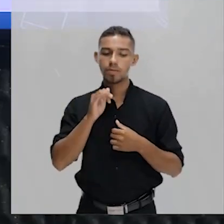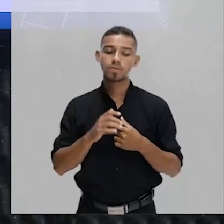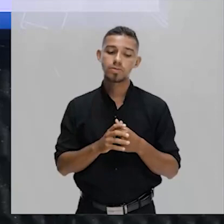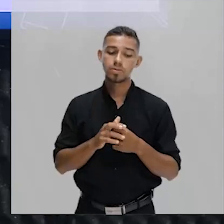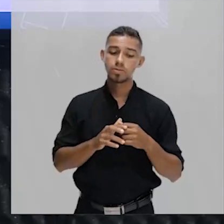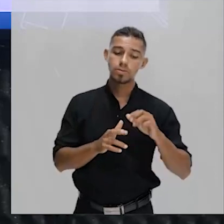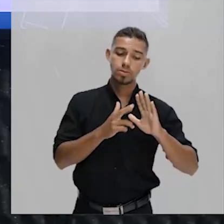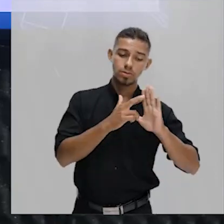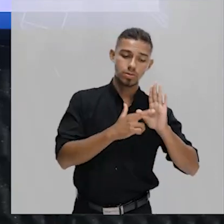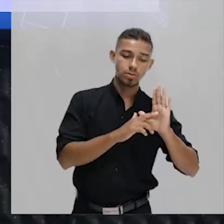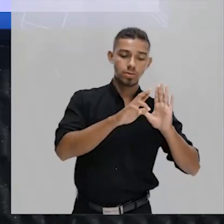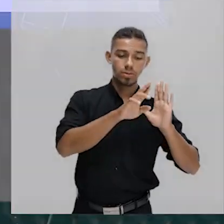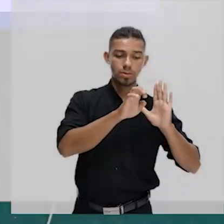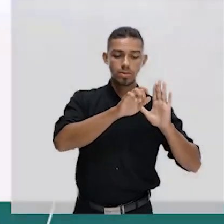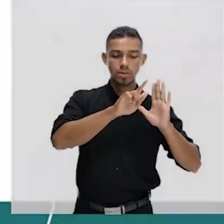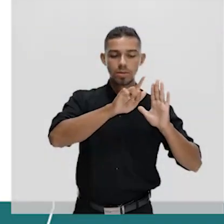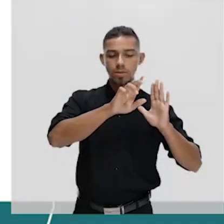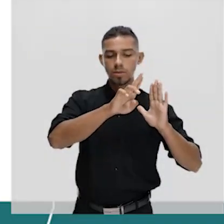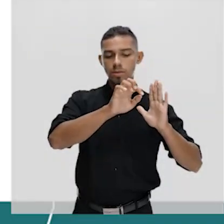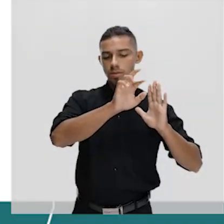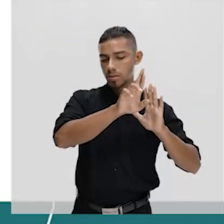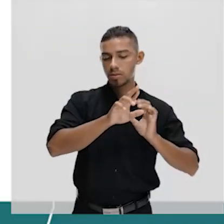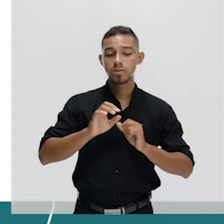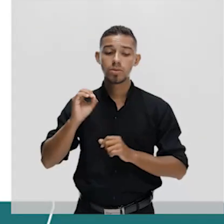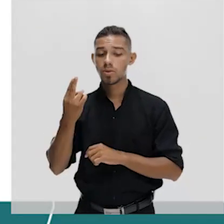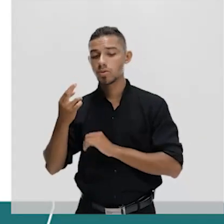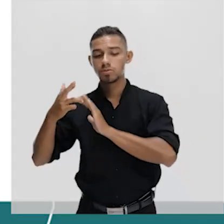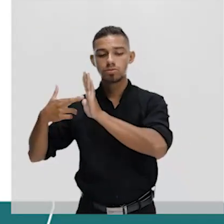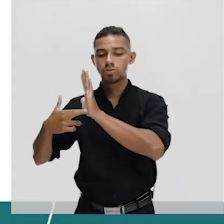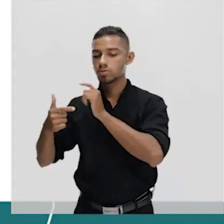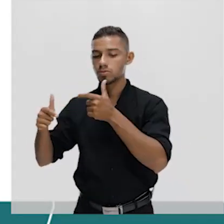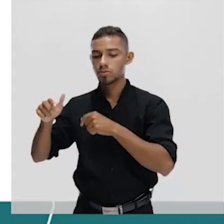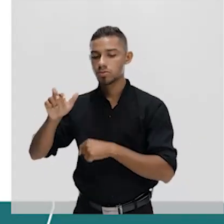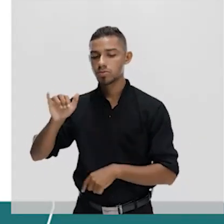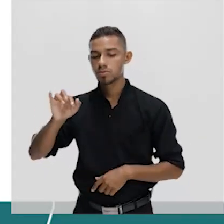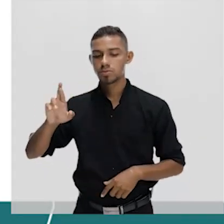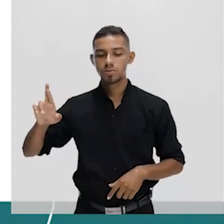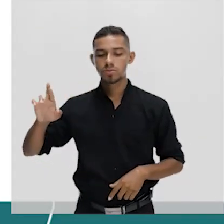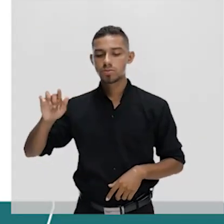irregular. O particípio irregular. As formas